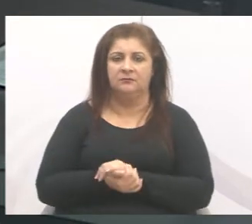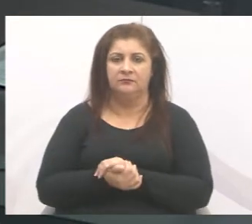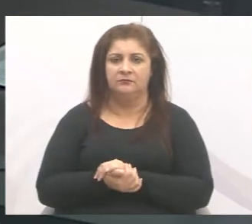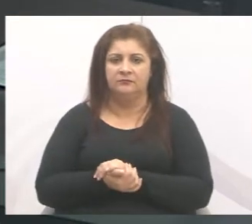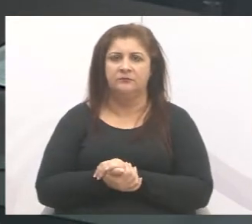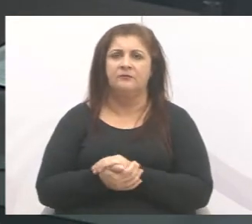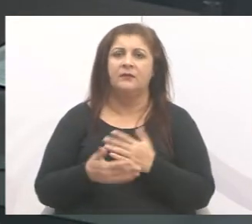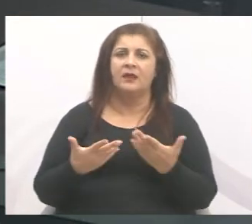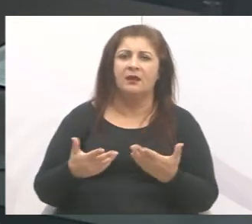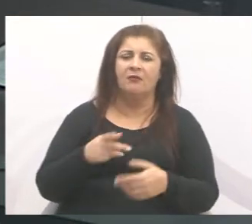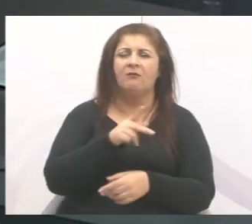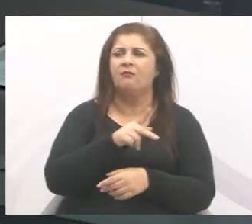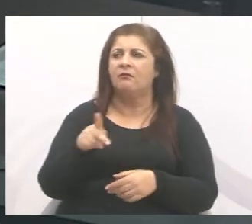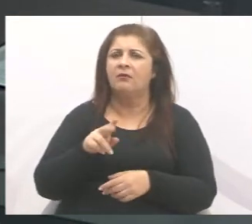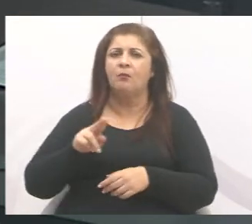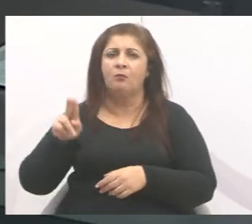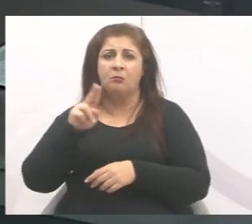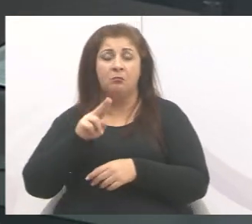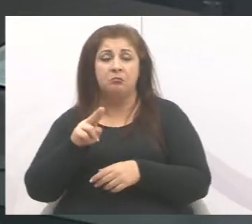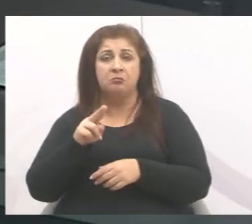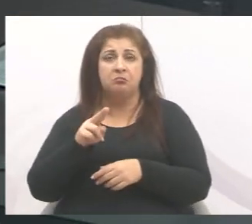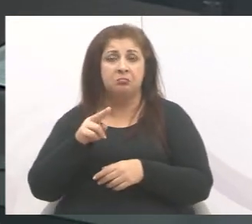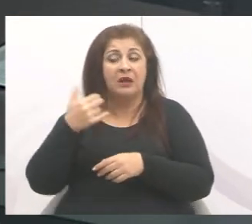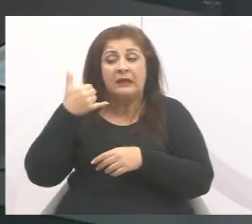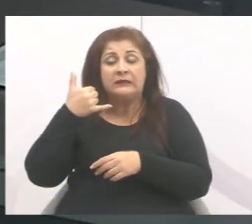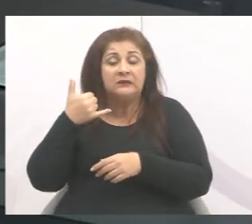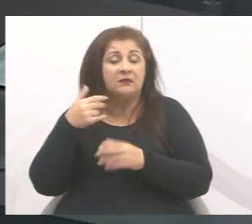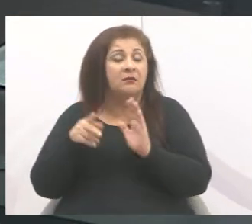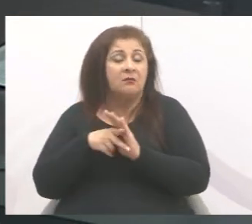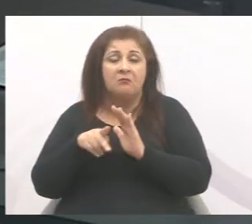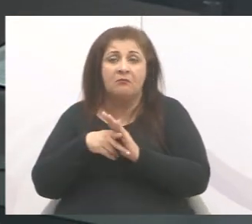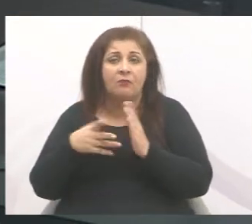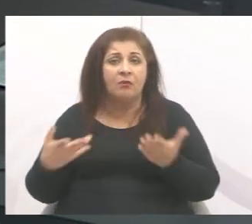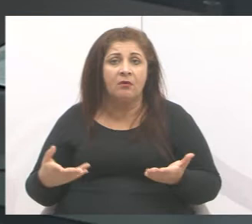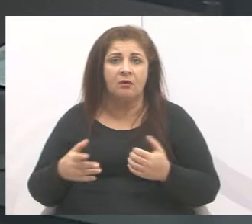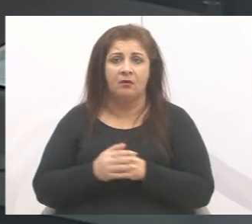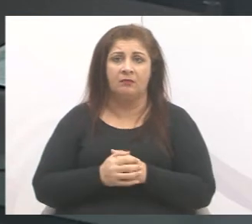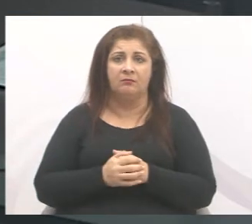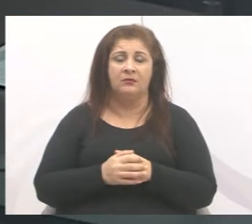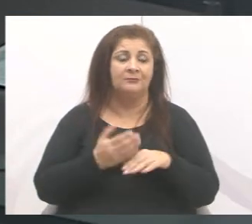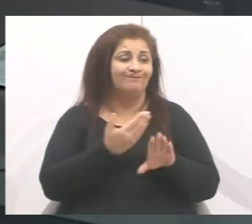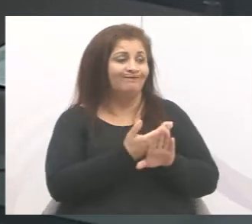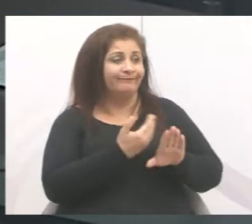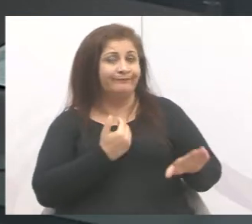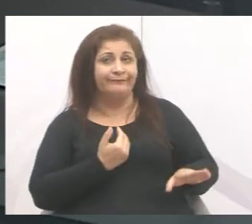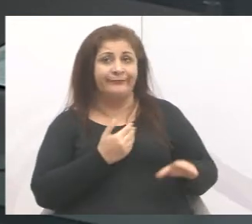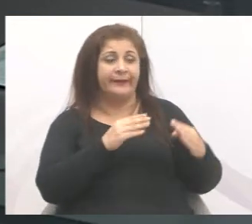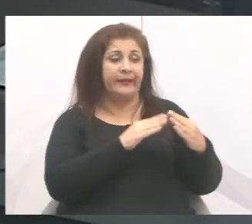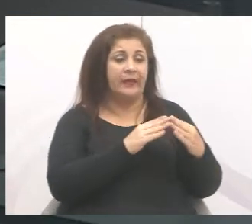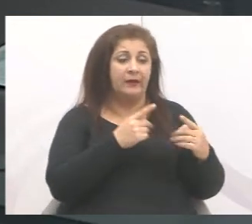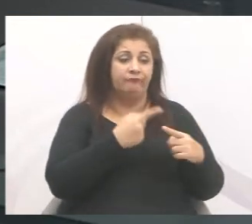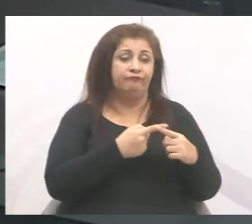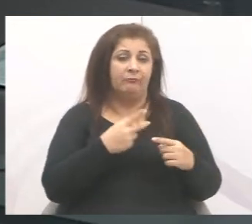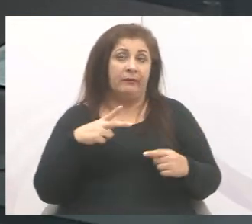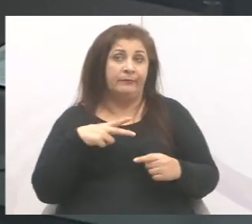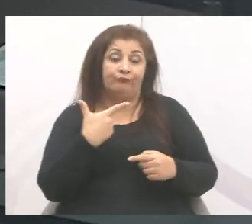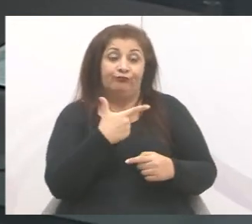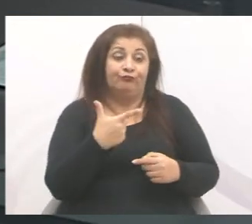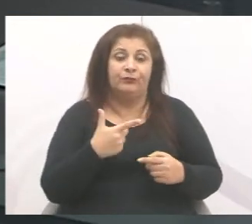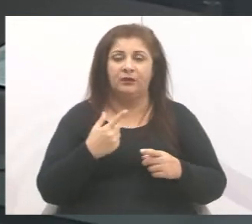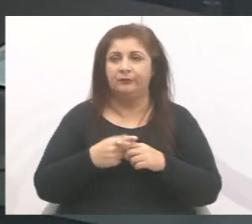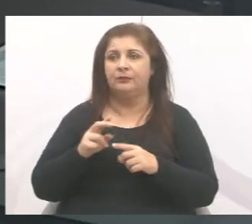isso fizeram uso dos seus celulares, né? Deixaram a sua privacidade de lado porque usaram os